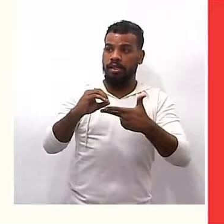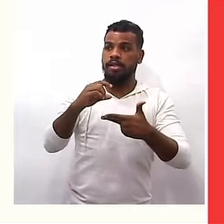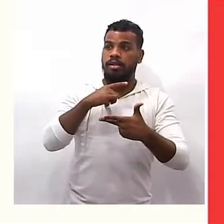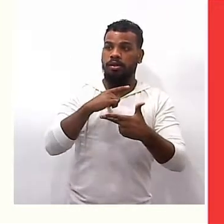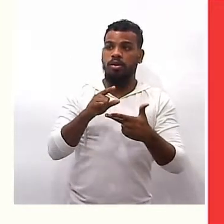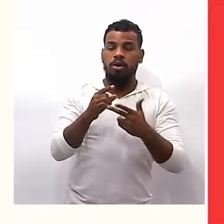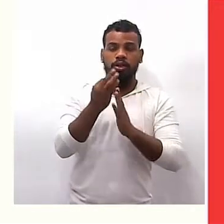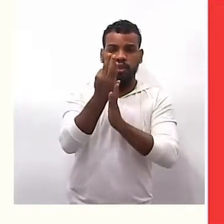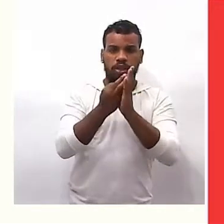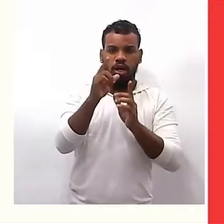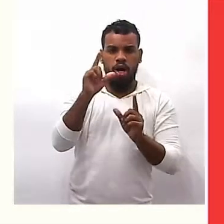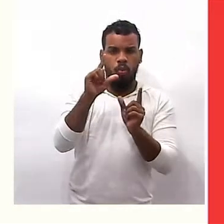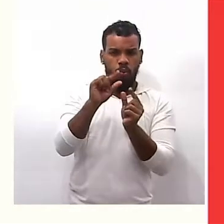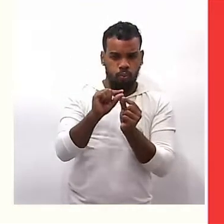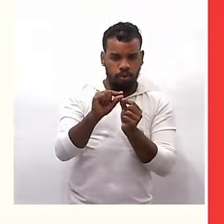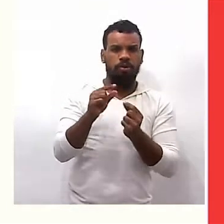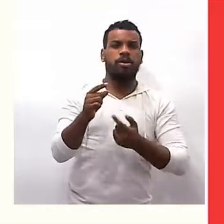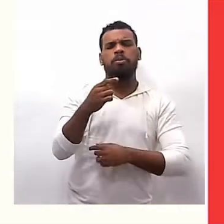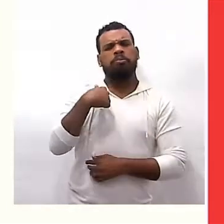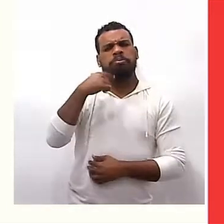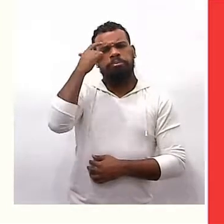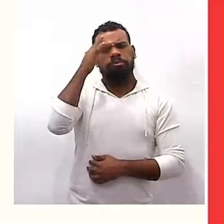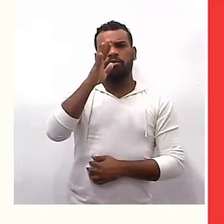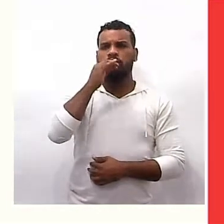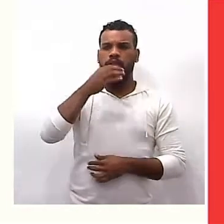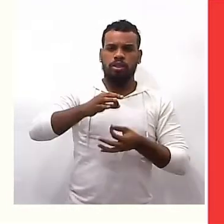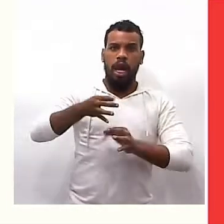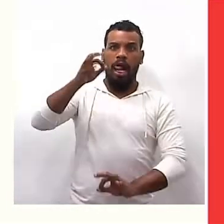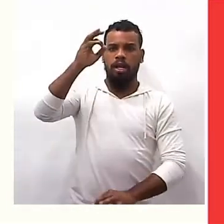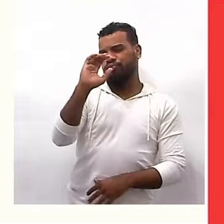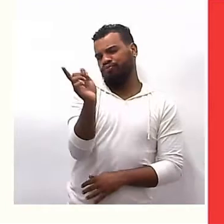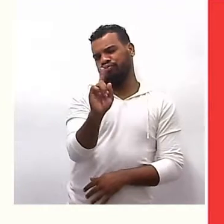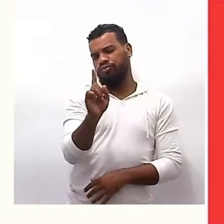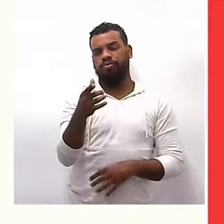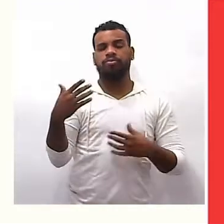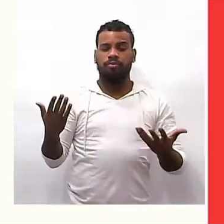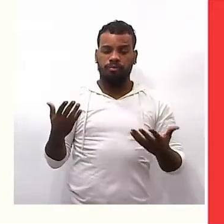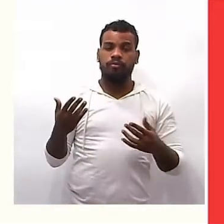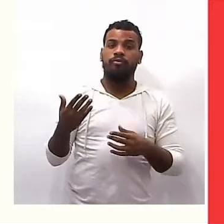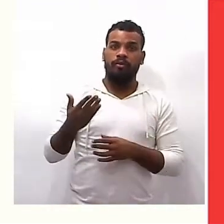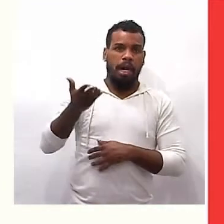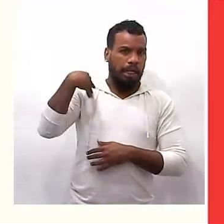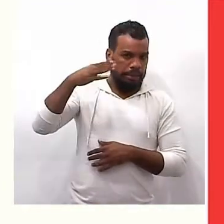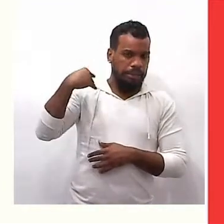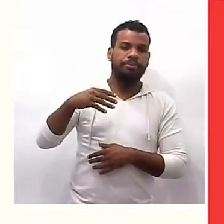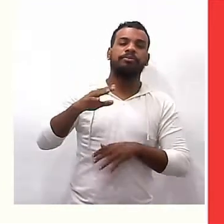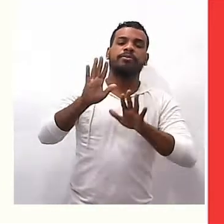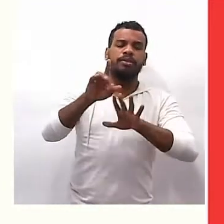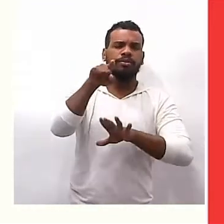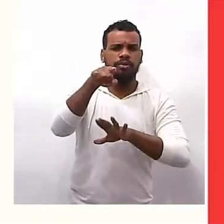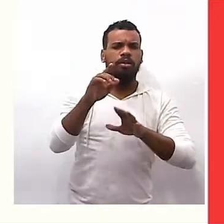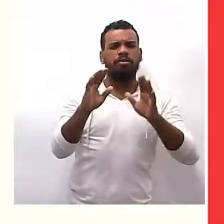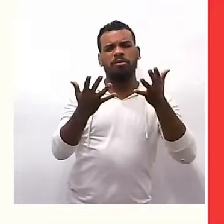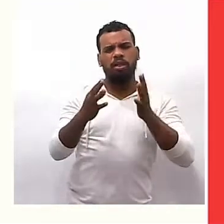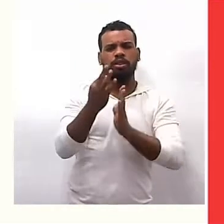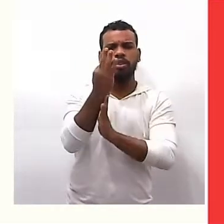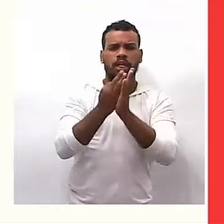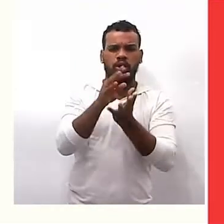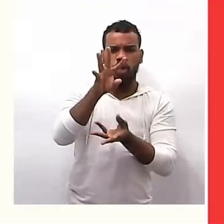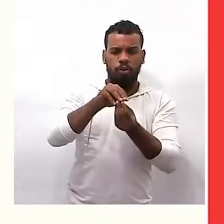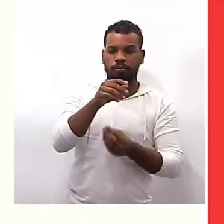enxugada nos textos. Eu não acredito que ela venha com textos muito grandes, tá? Como ela vinha antigamente. Mas vocês vão pegar mais ou menos textos